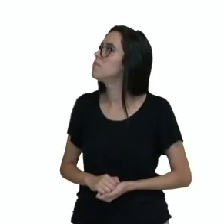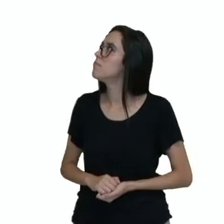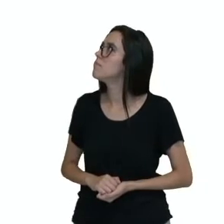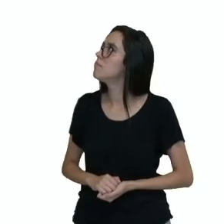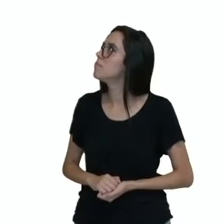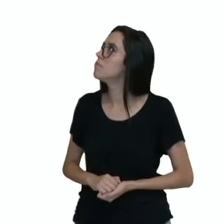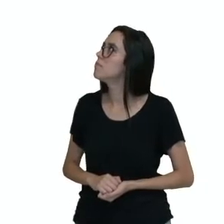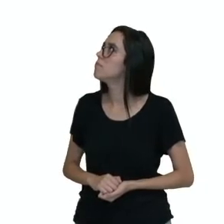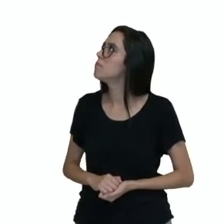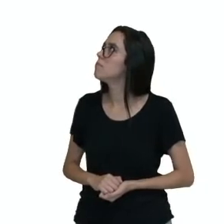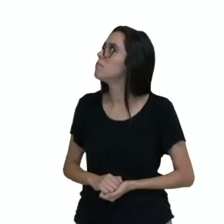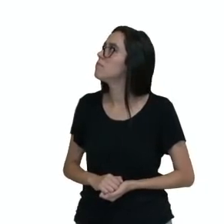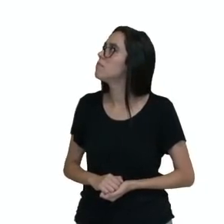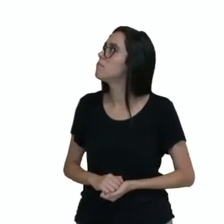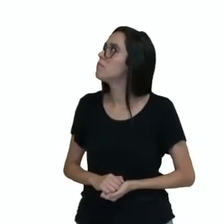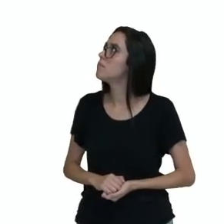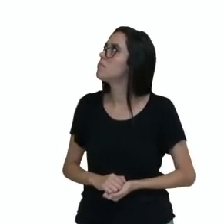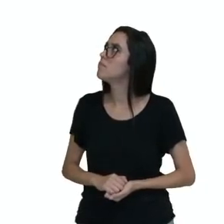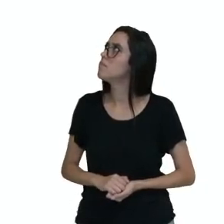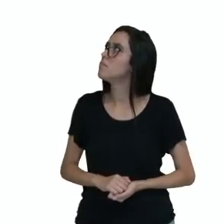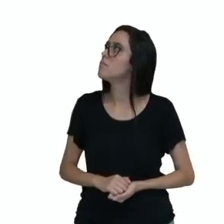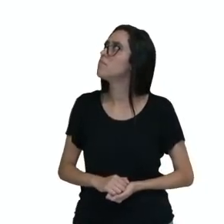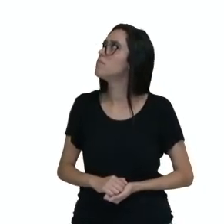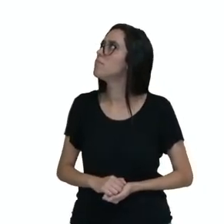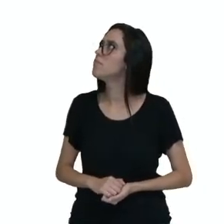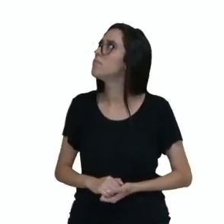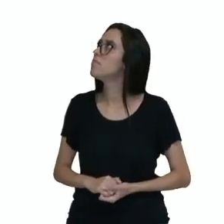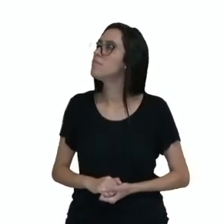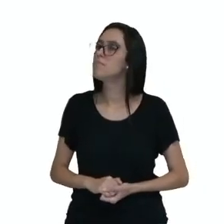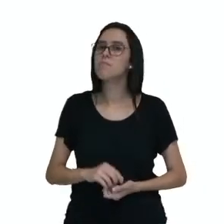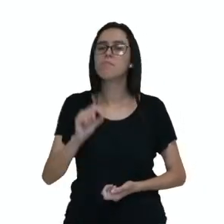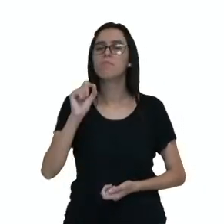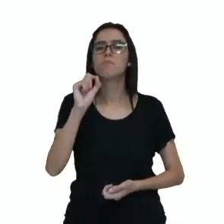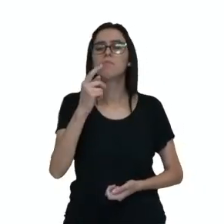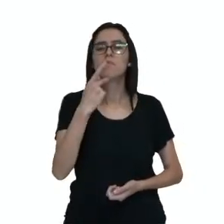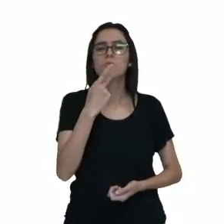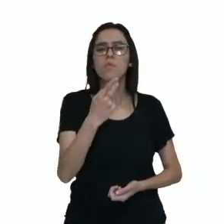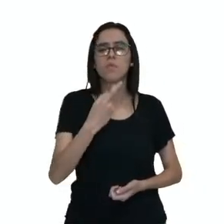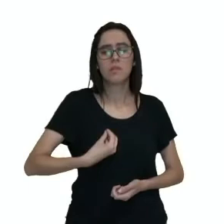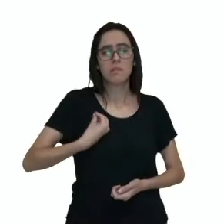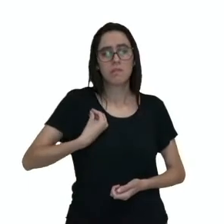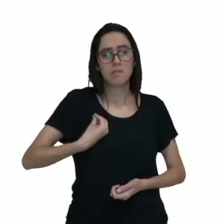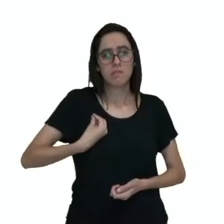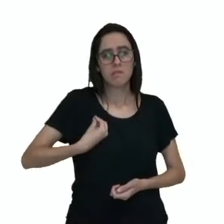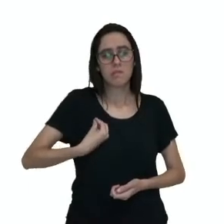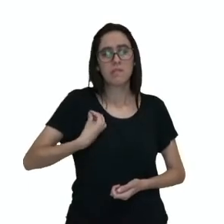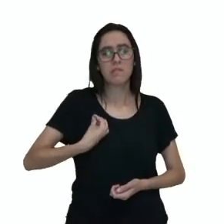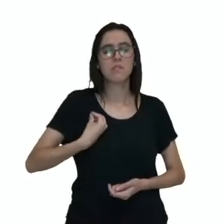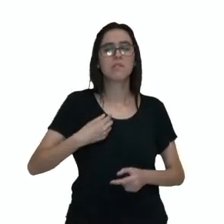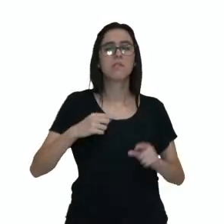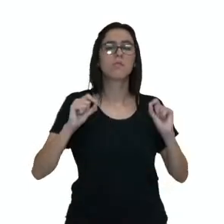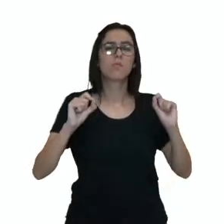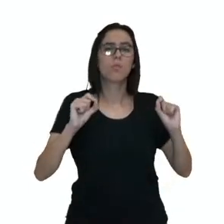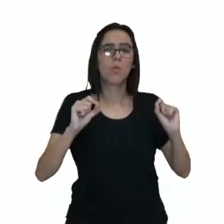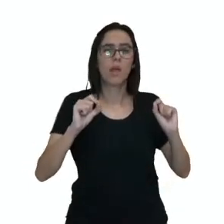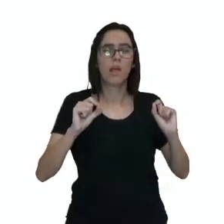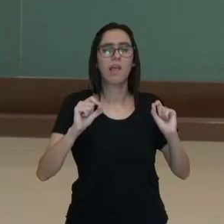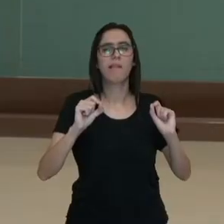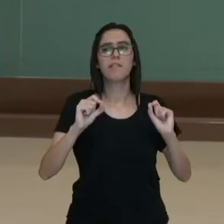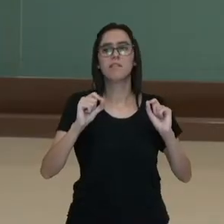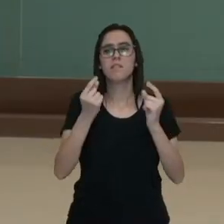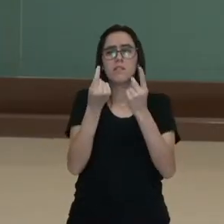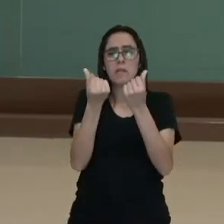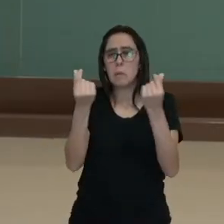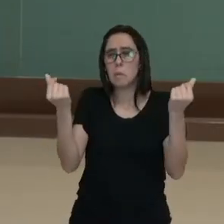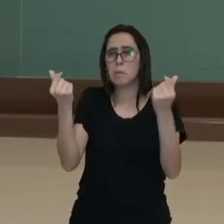todo tenga precio. O que ela está falando? Tá? Que o que mais cansa na vida não é o que quanto custa as coisas,